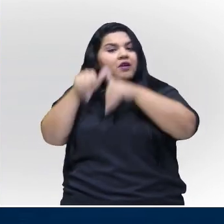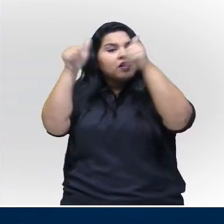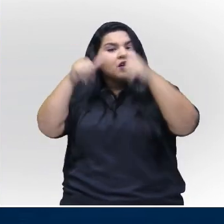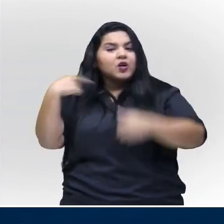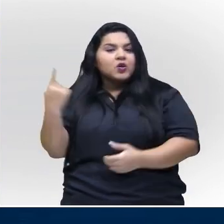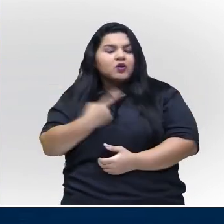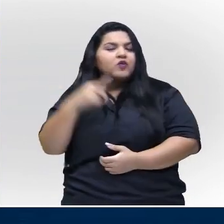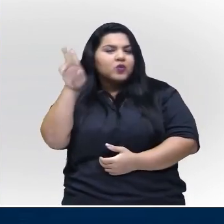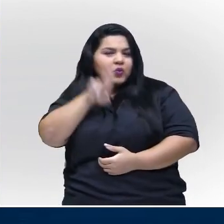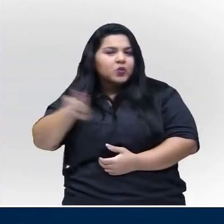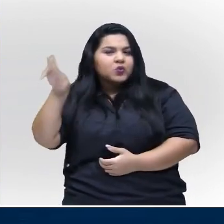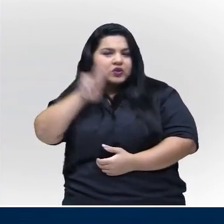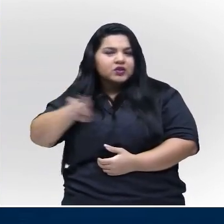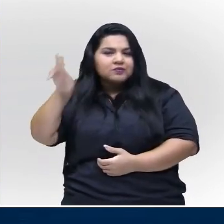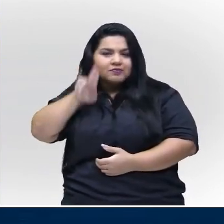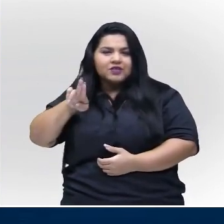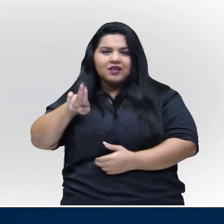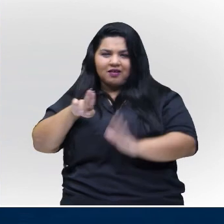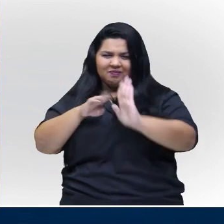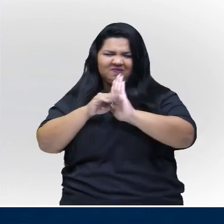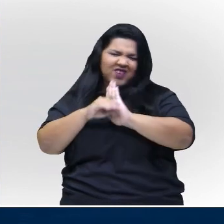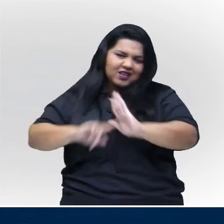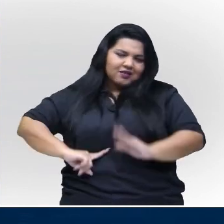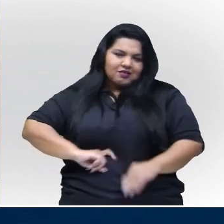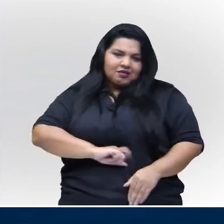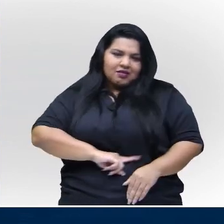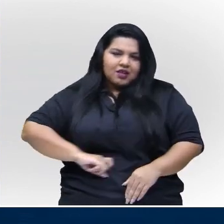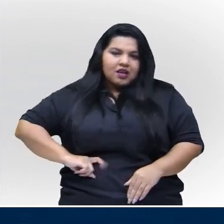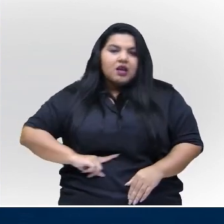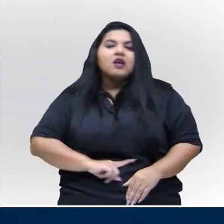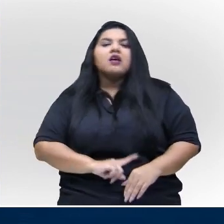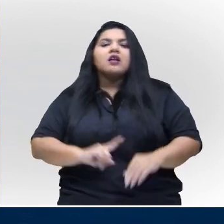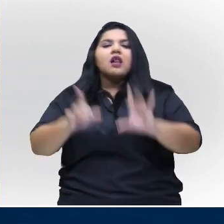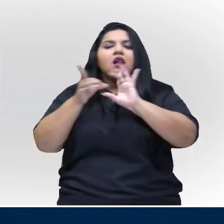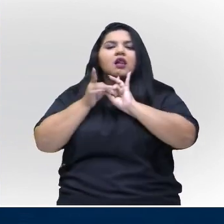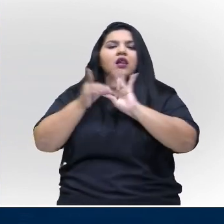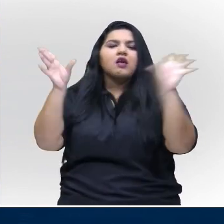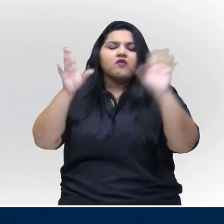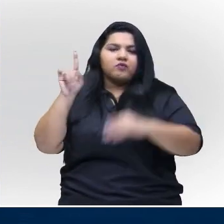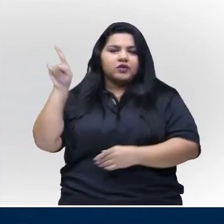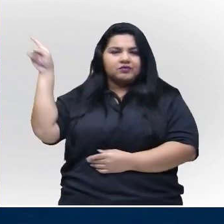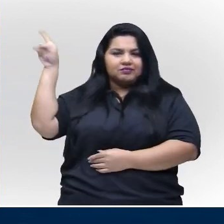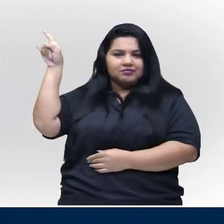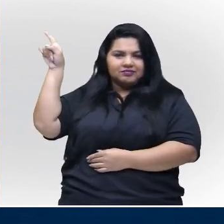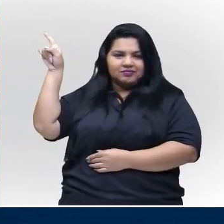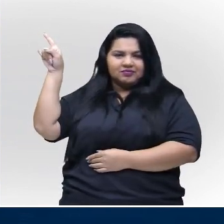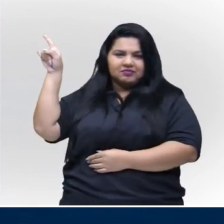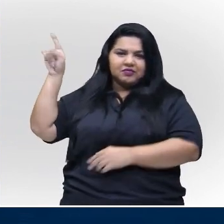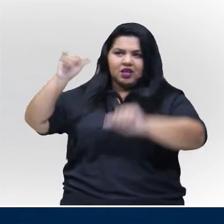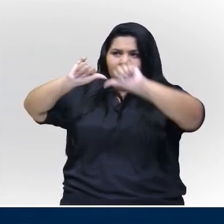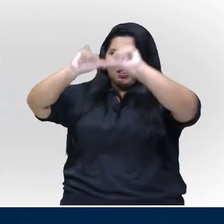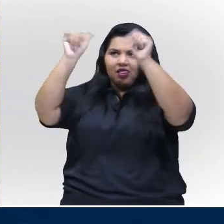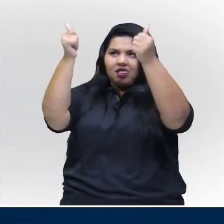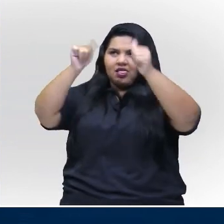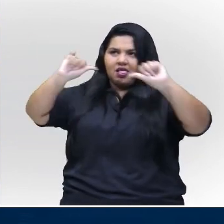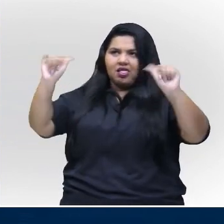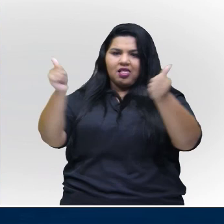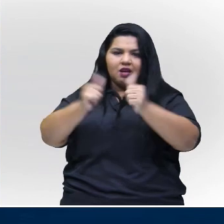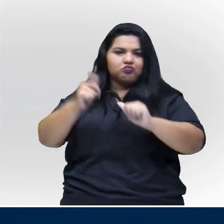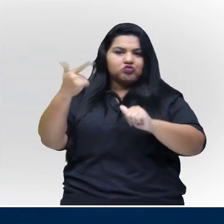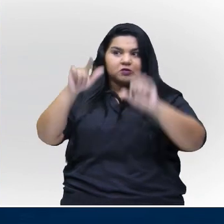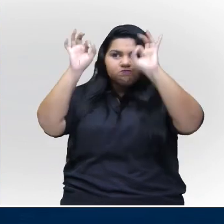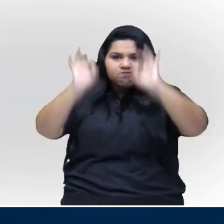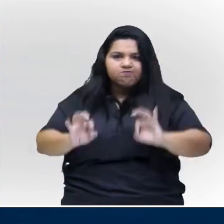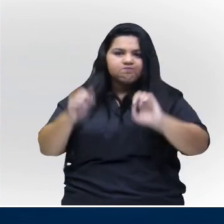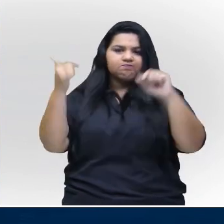utilizar um exemplo aqui da ameba. Né? A ameba, encontrada livremente, ela é dessa forma. Né? Ela tem um formato meio indefinido. Quando ela